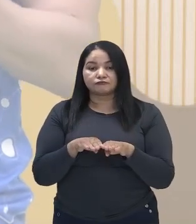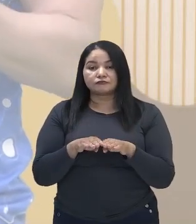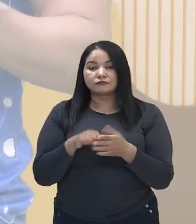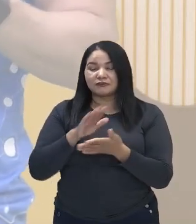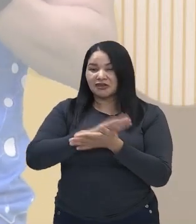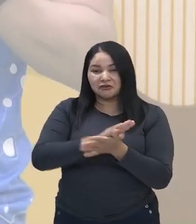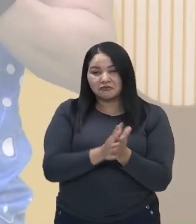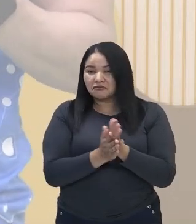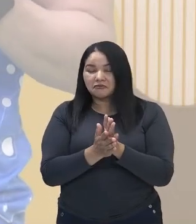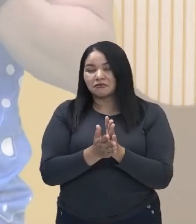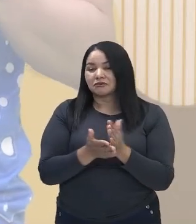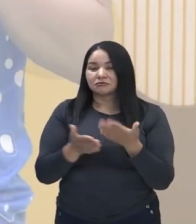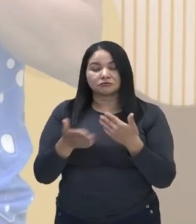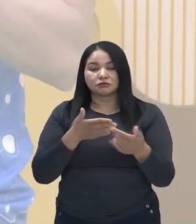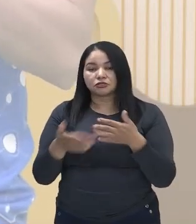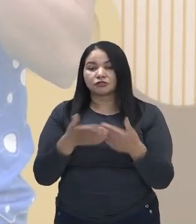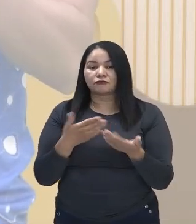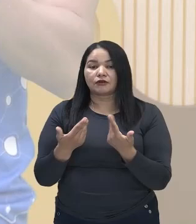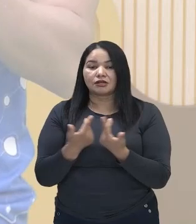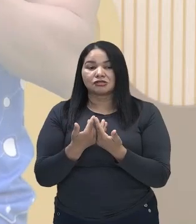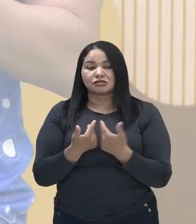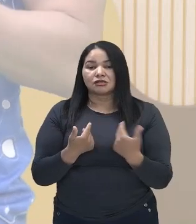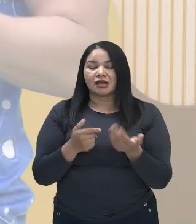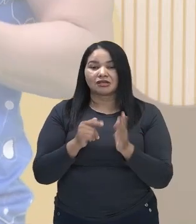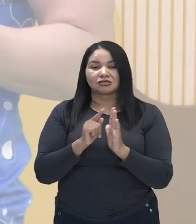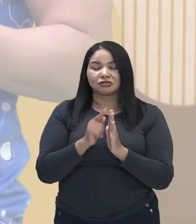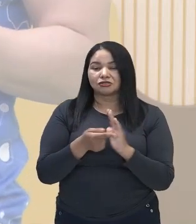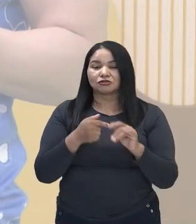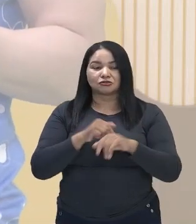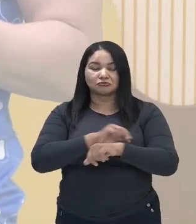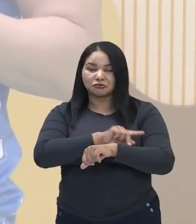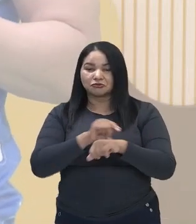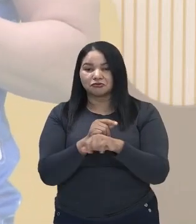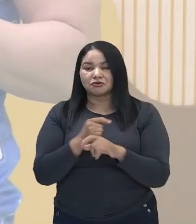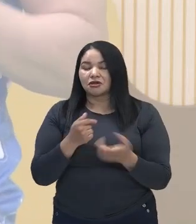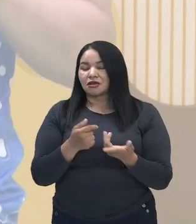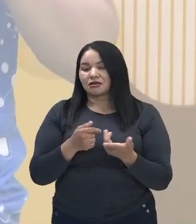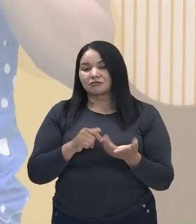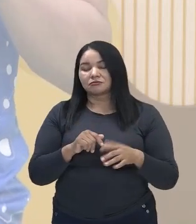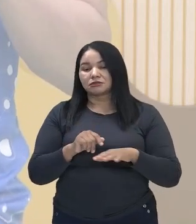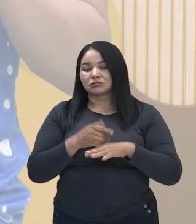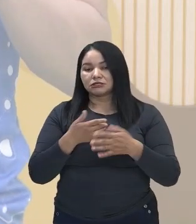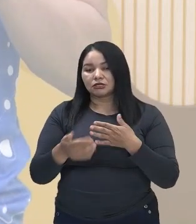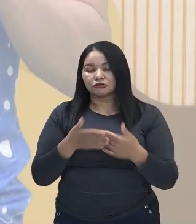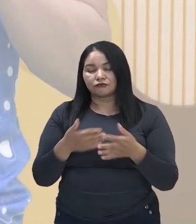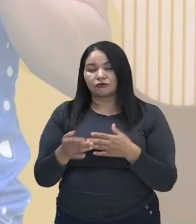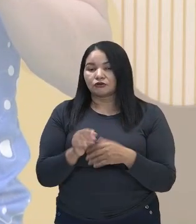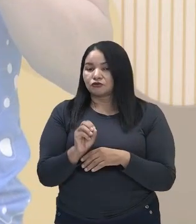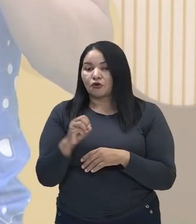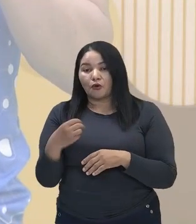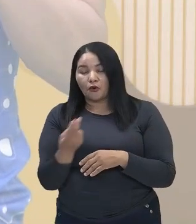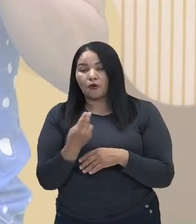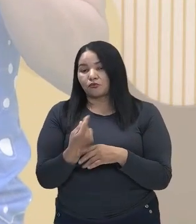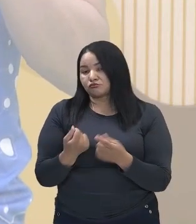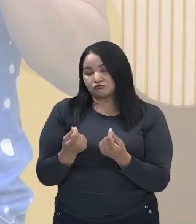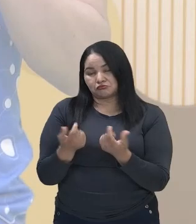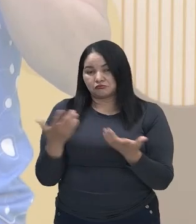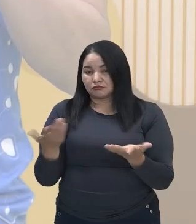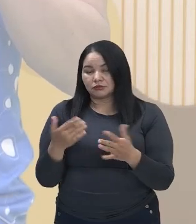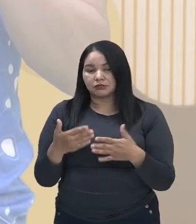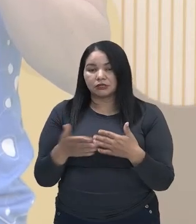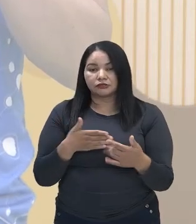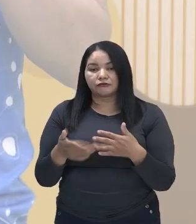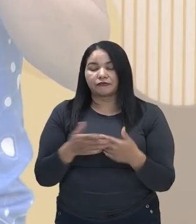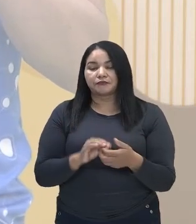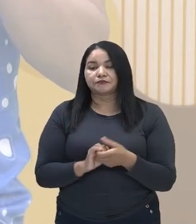de raça, gênero ou status socioeconômico, tá certo? Destaco também para vocês da importância